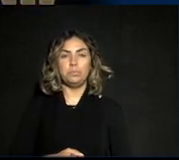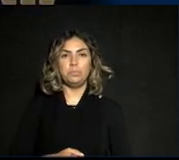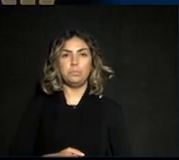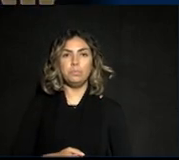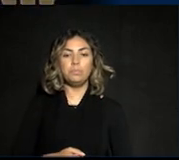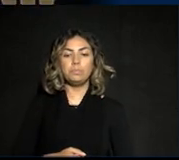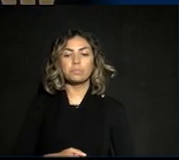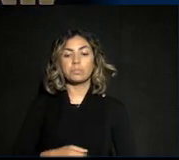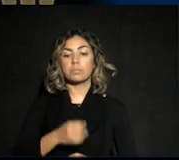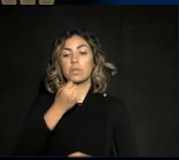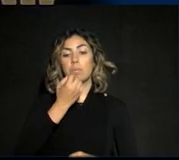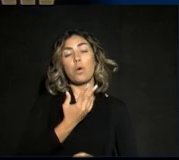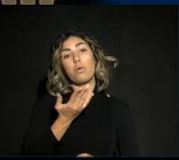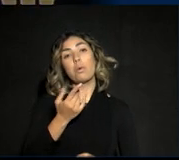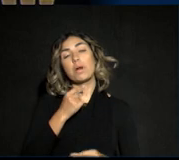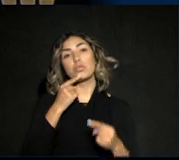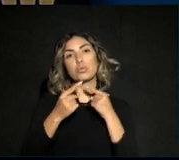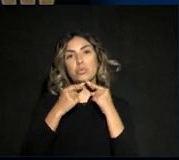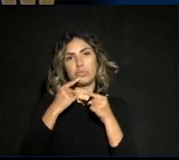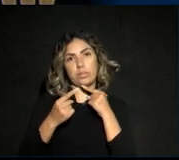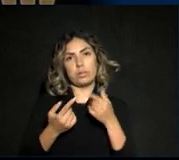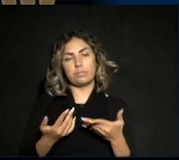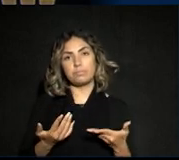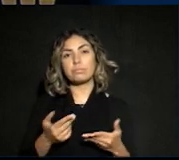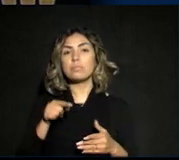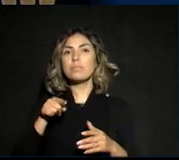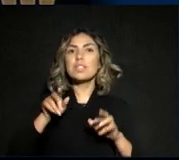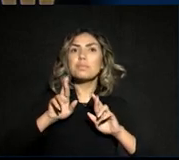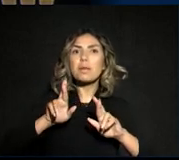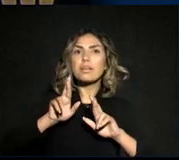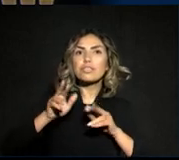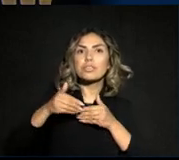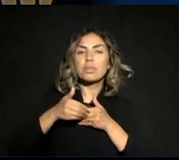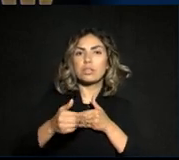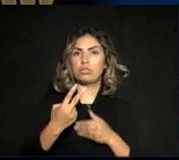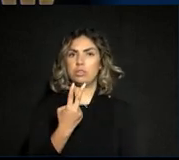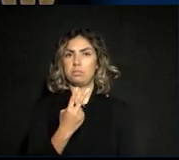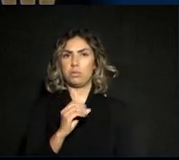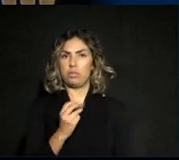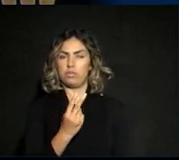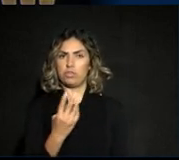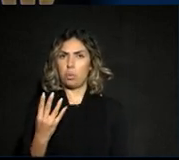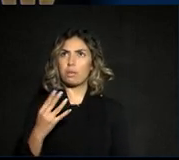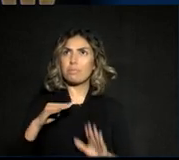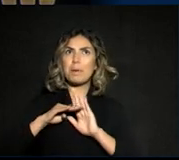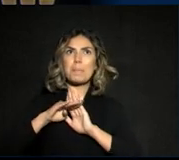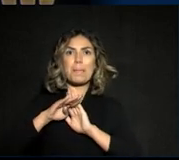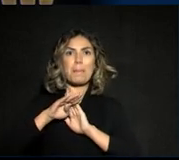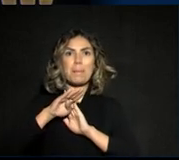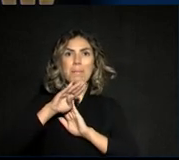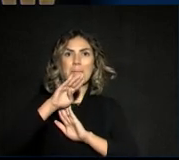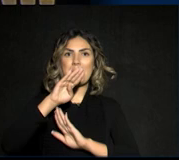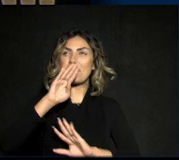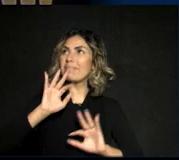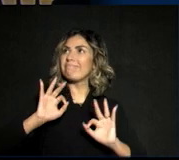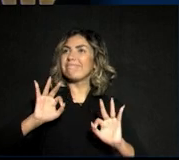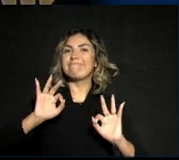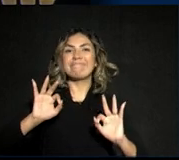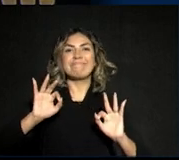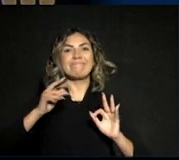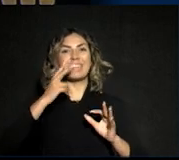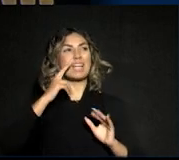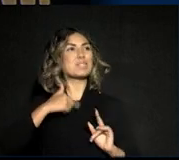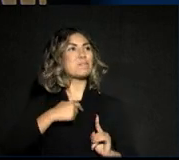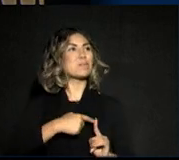Loio, só uma questão. As expectativas de 2024 estarem subindo, seria algo, você que já esteve lá,